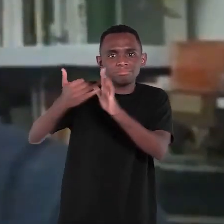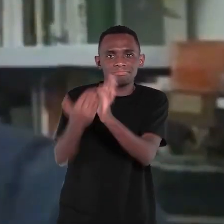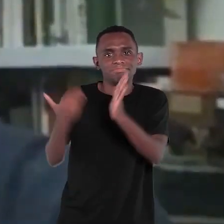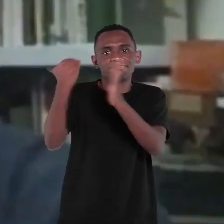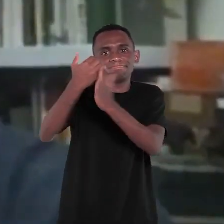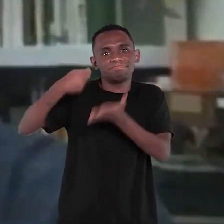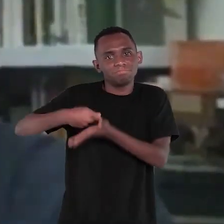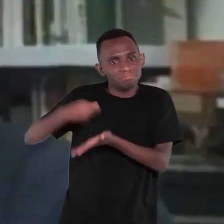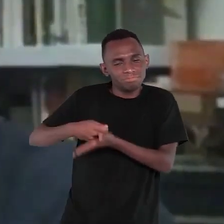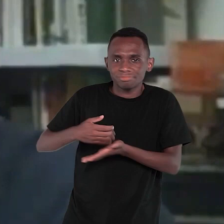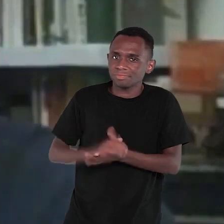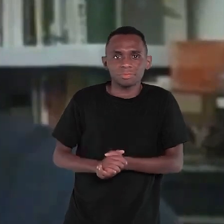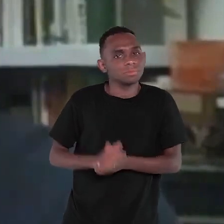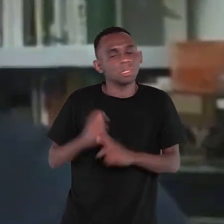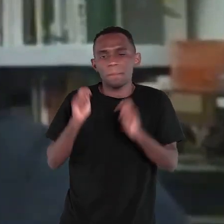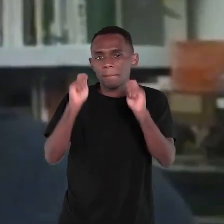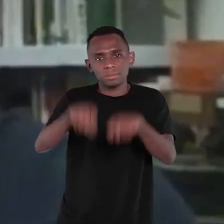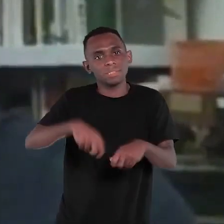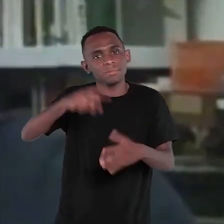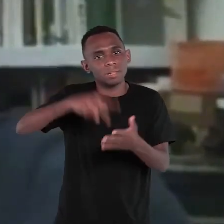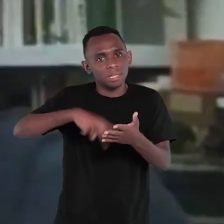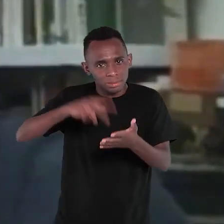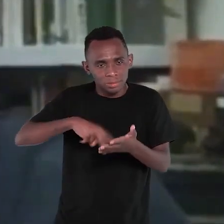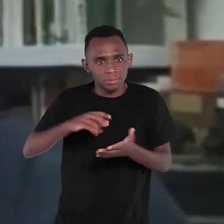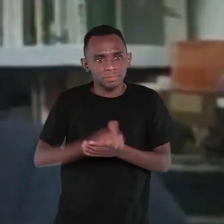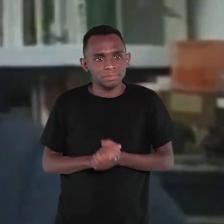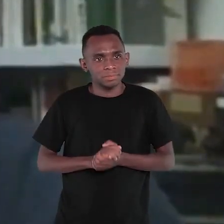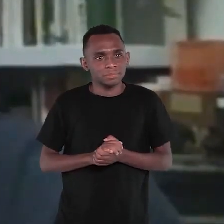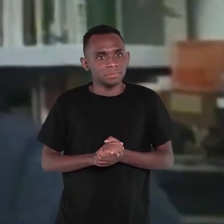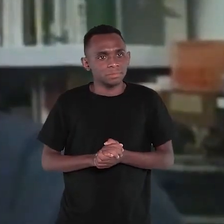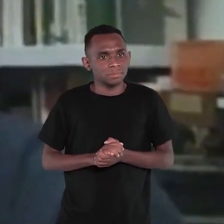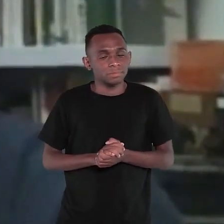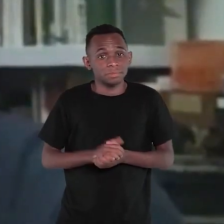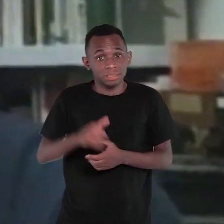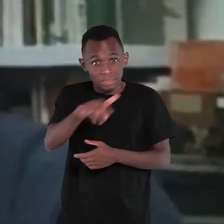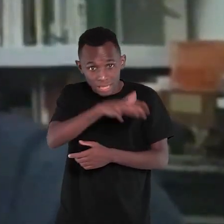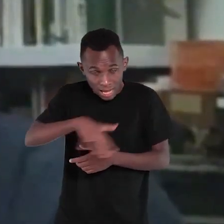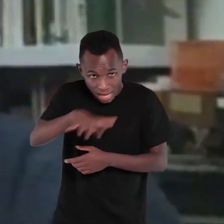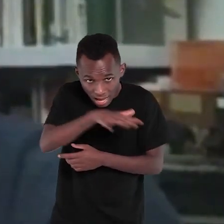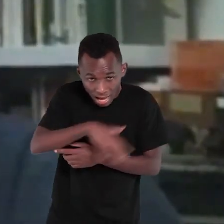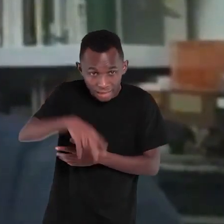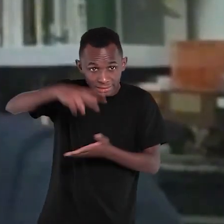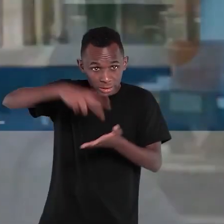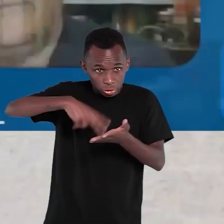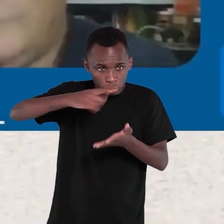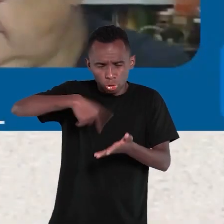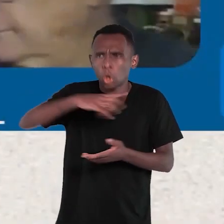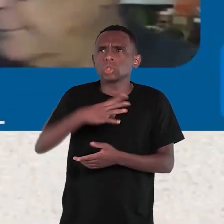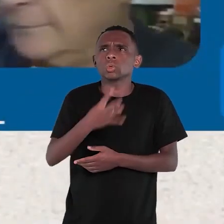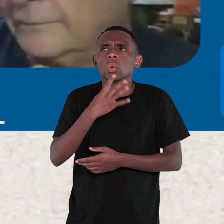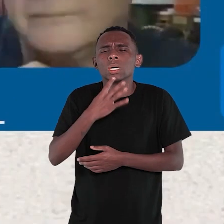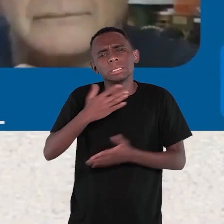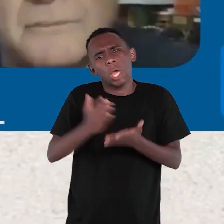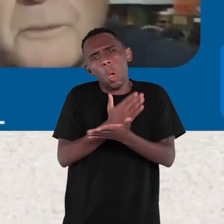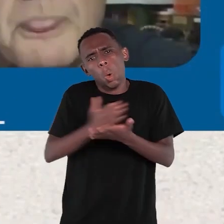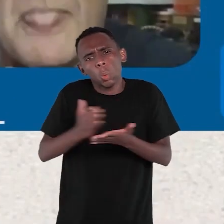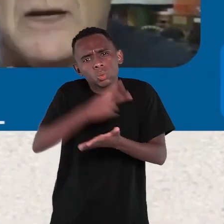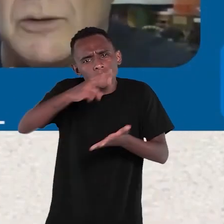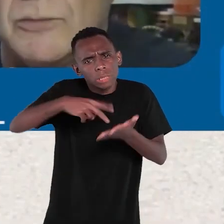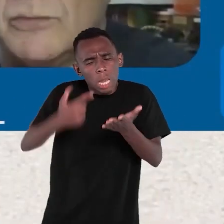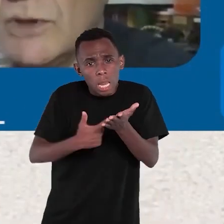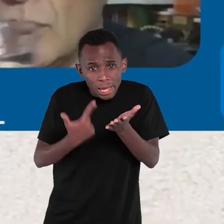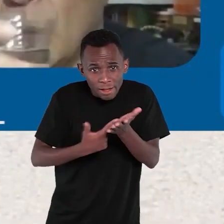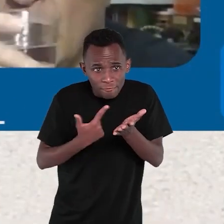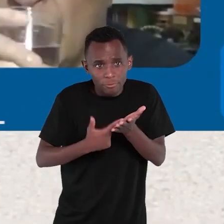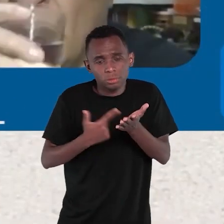seu tempo, não existe leitura. Né? Sem dúvida, inclusive que no campo da leitura a gente conhece livros que